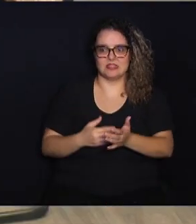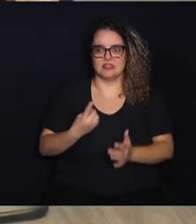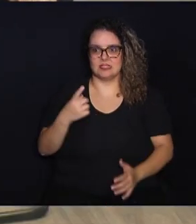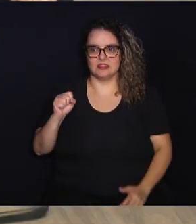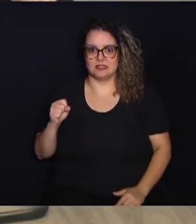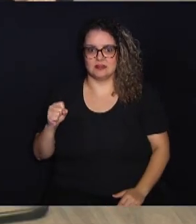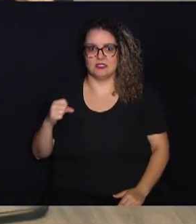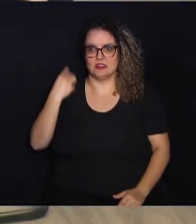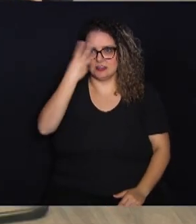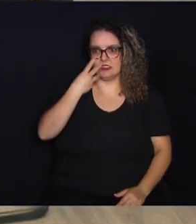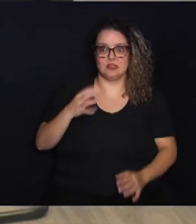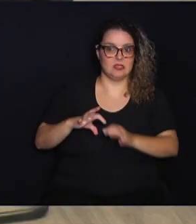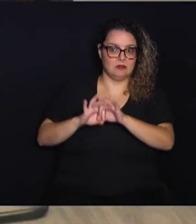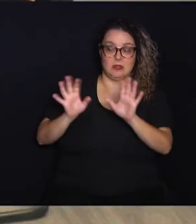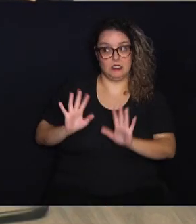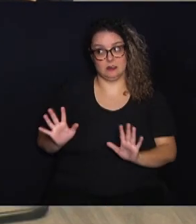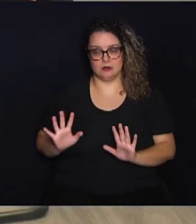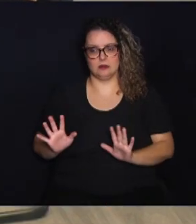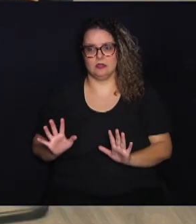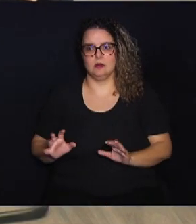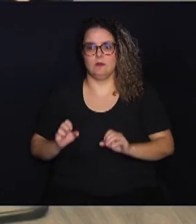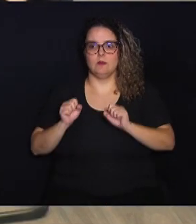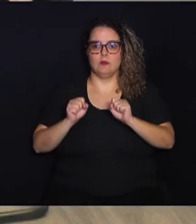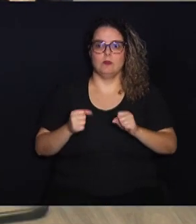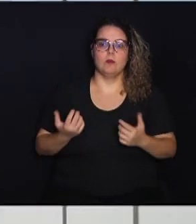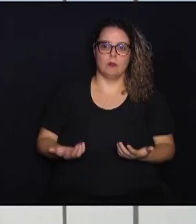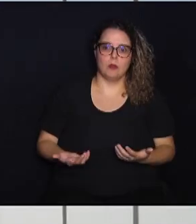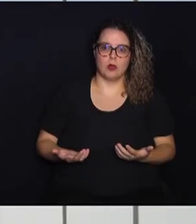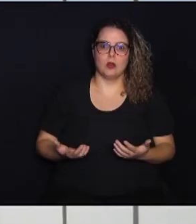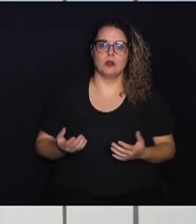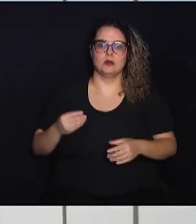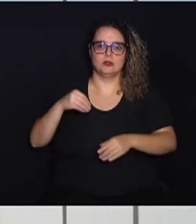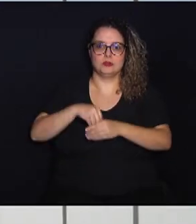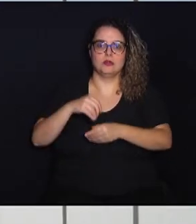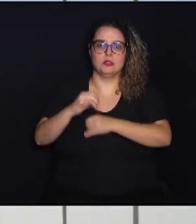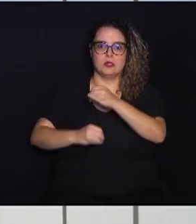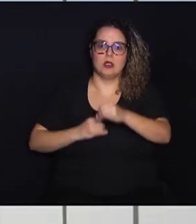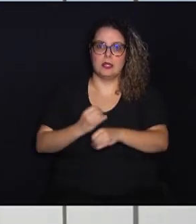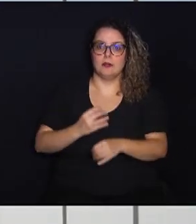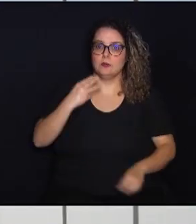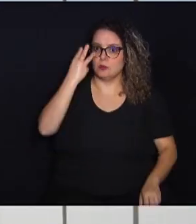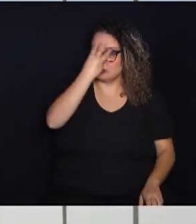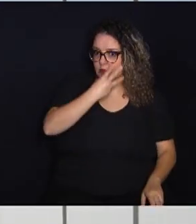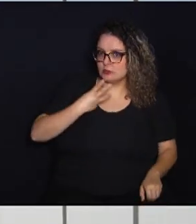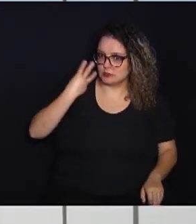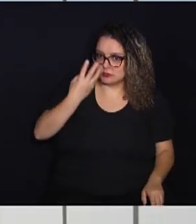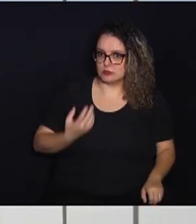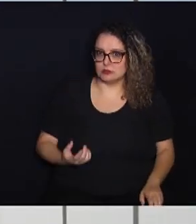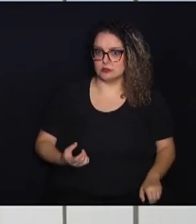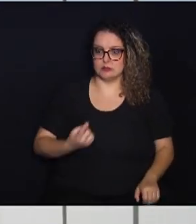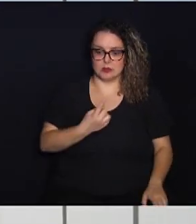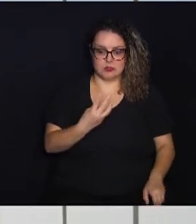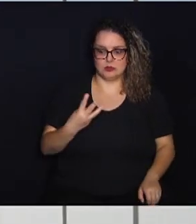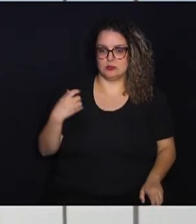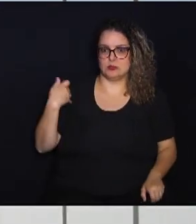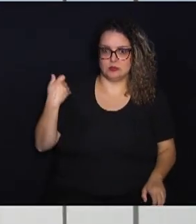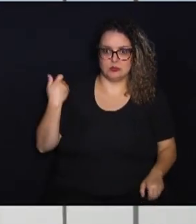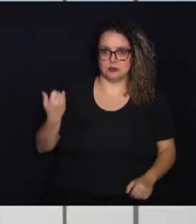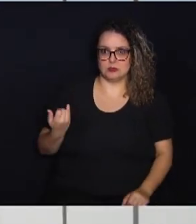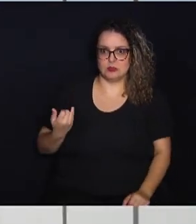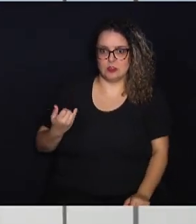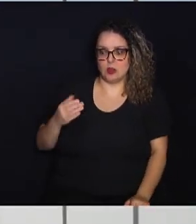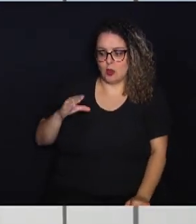não, liberada né? não. Você pode ficar na internet por 3 horas, mas você com 13 anos, o seu